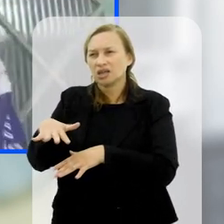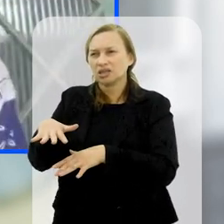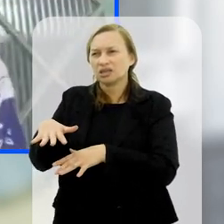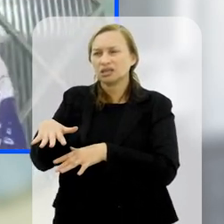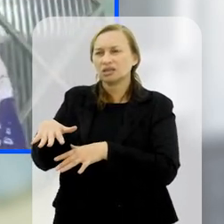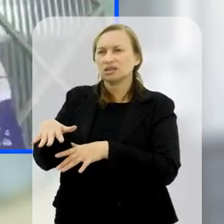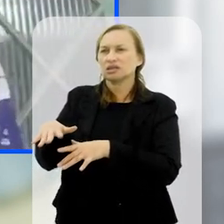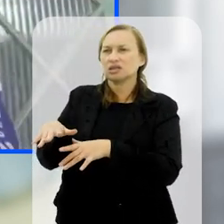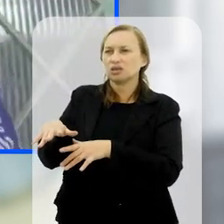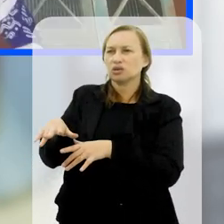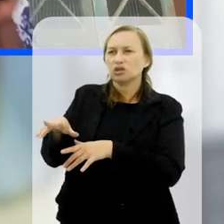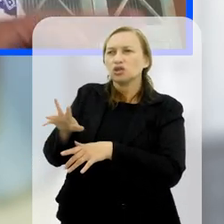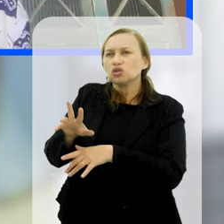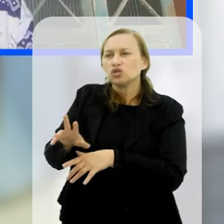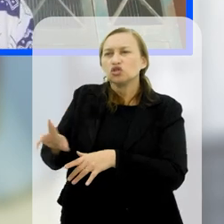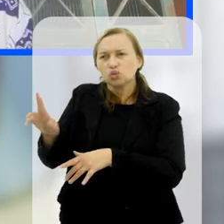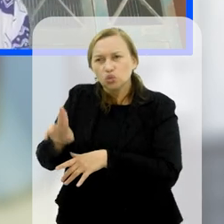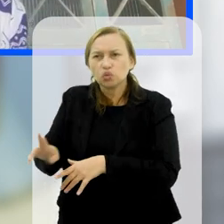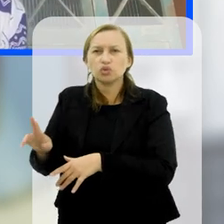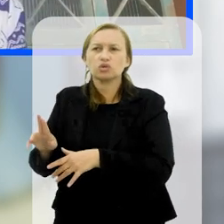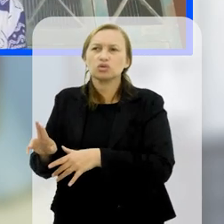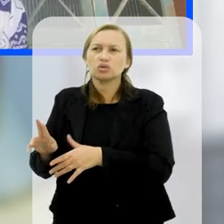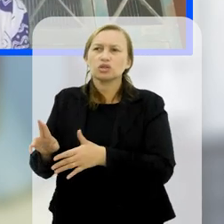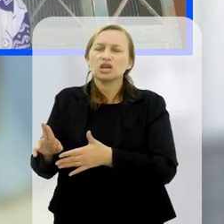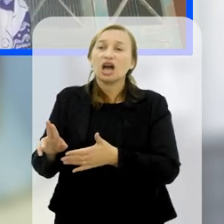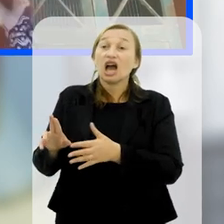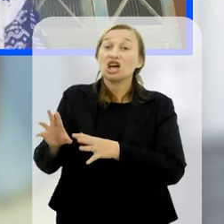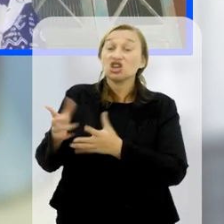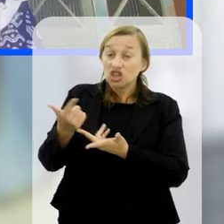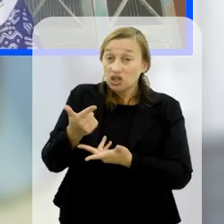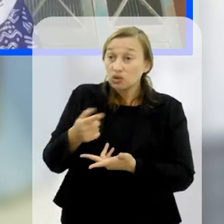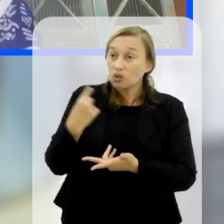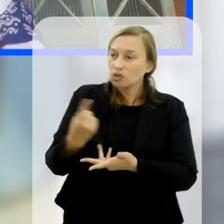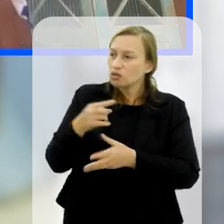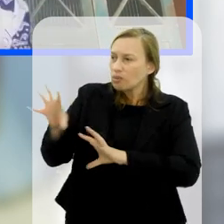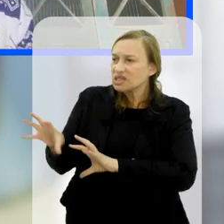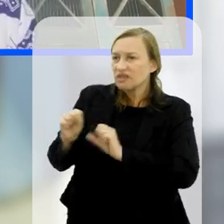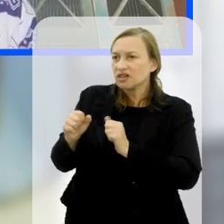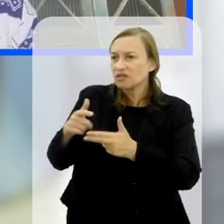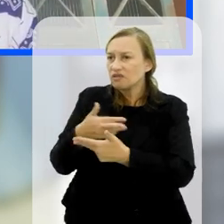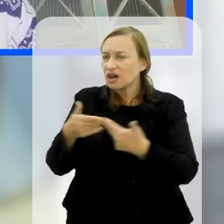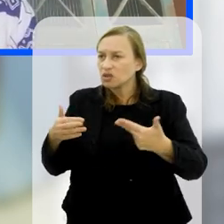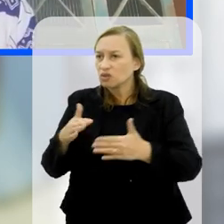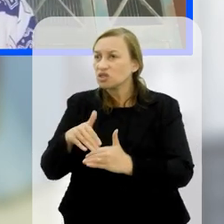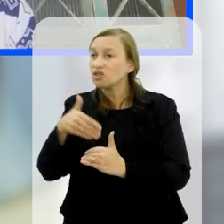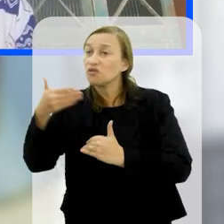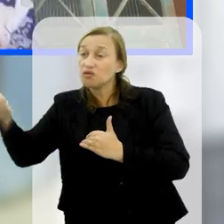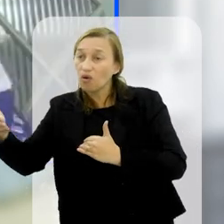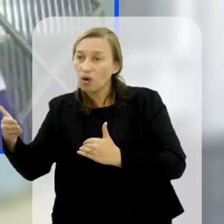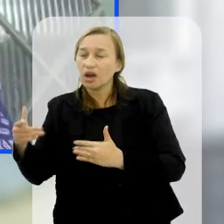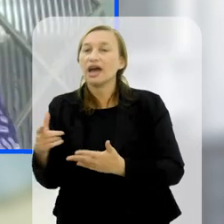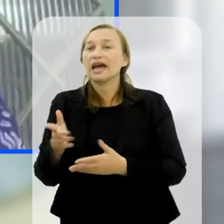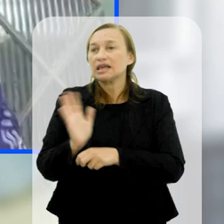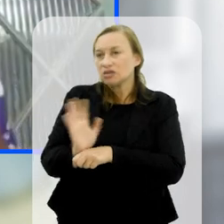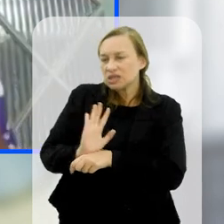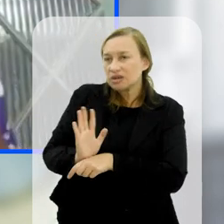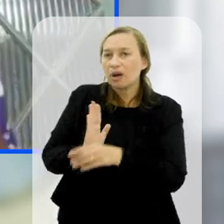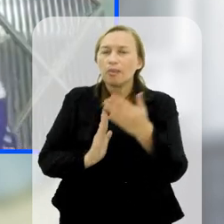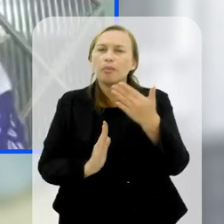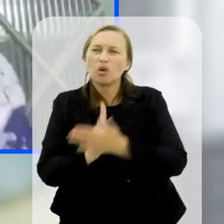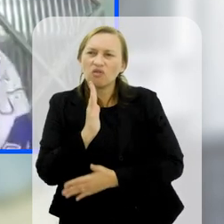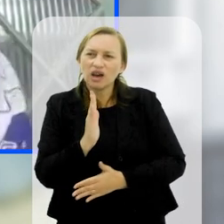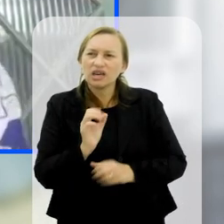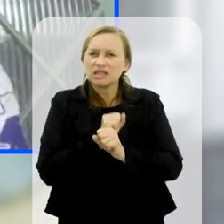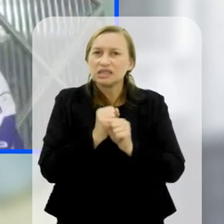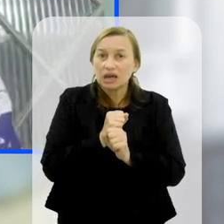Então a gente ainda consome muita coisa que vem de fora, nos streams e ainda dentro do cinema, por exemplo. A gente teve que aprovar esse